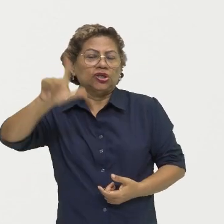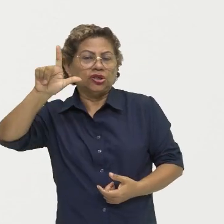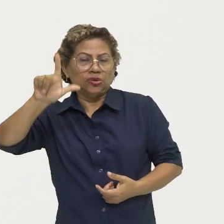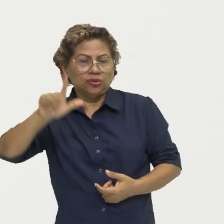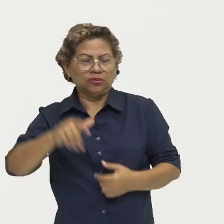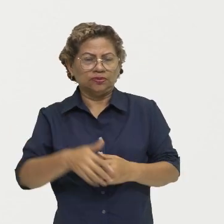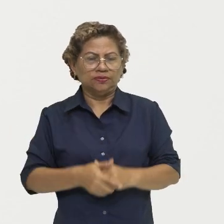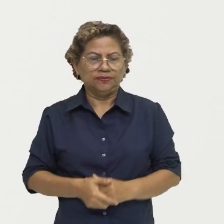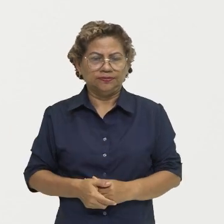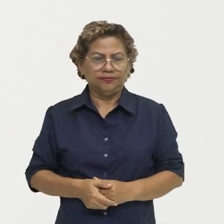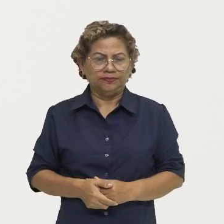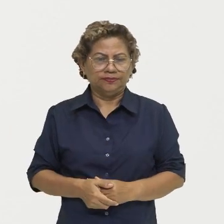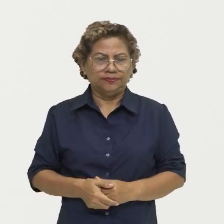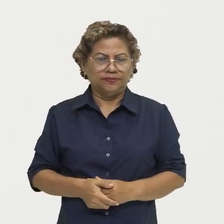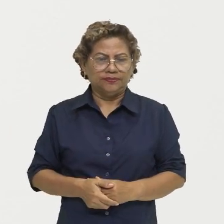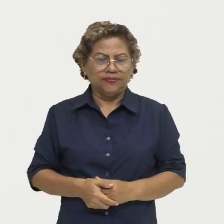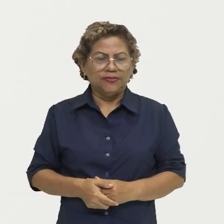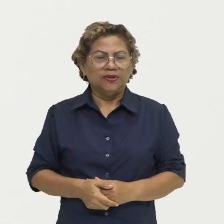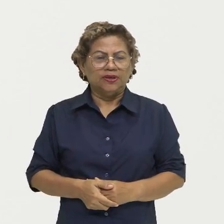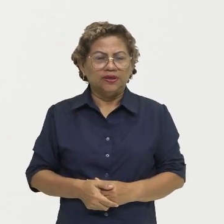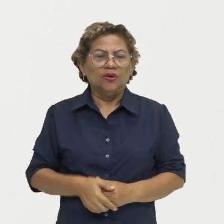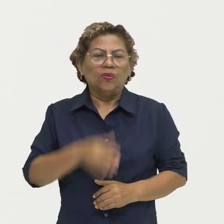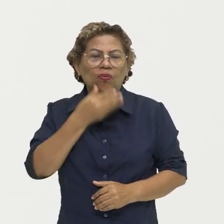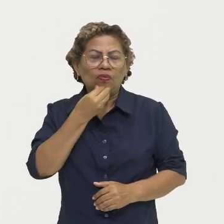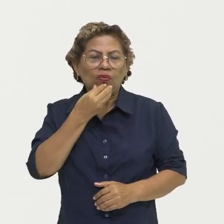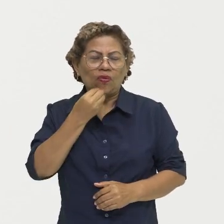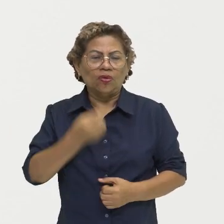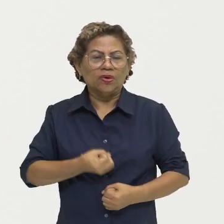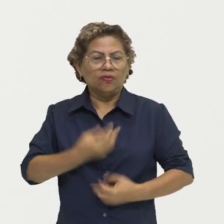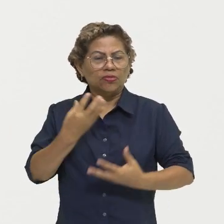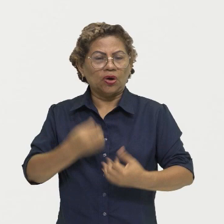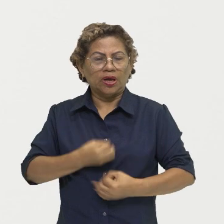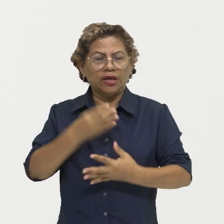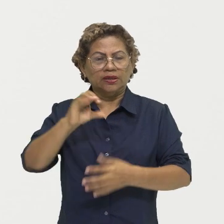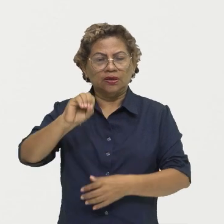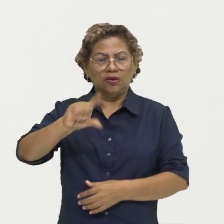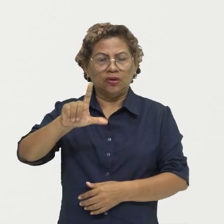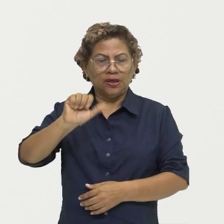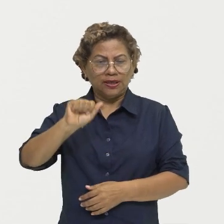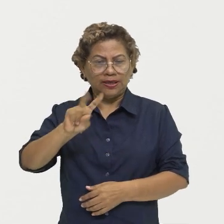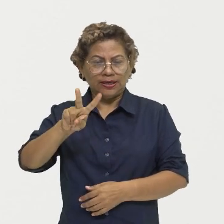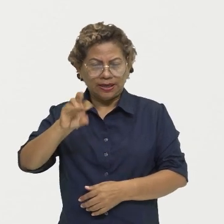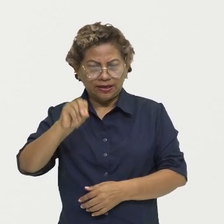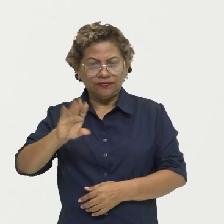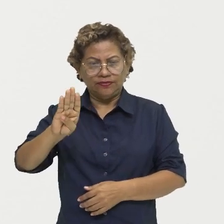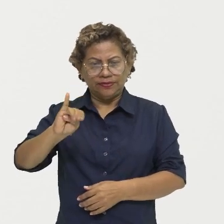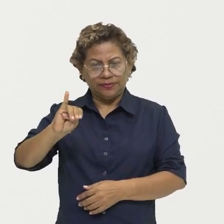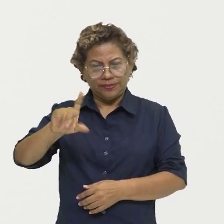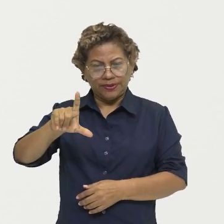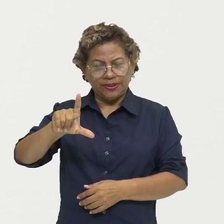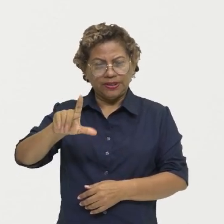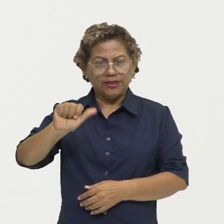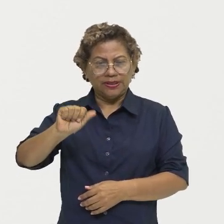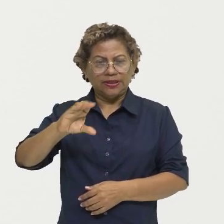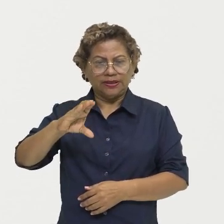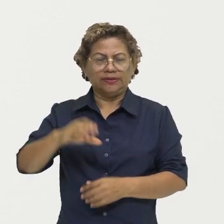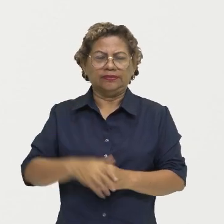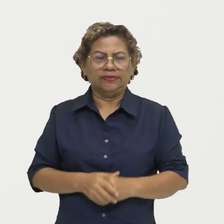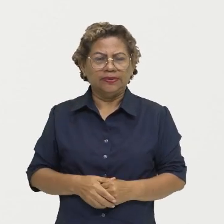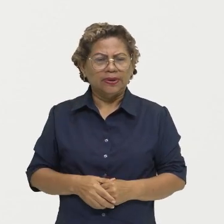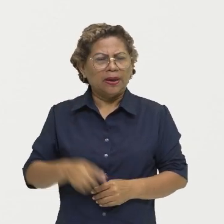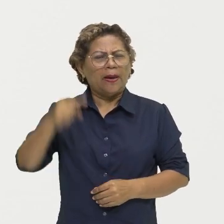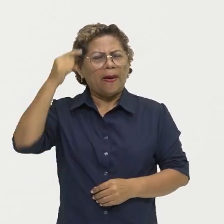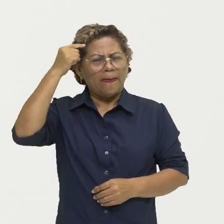Então, o poeta parnasiano Olavo Bilac, que foi um dos nossos maiores, né? Ele se esmerou, gente, pensem